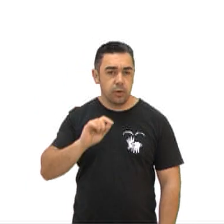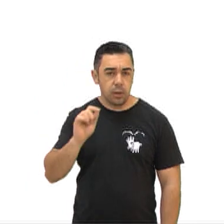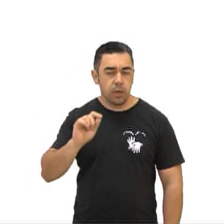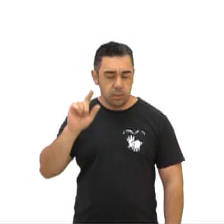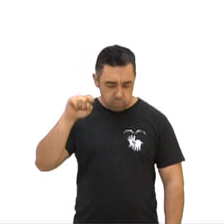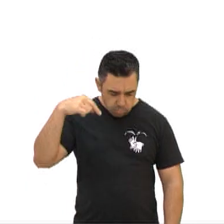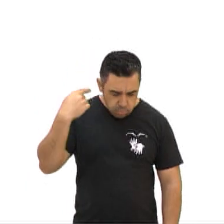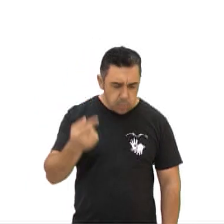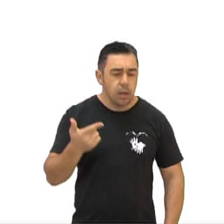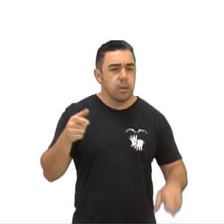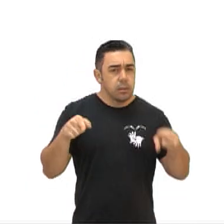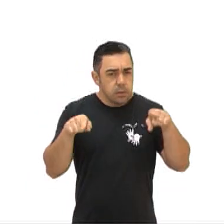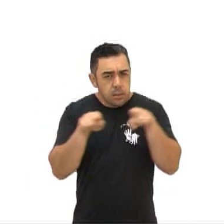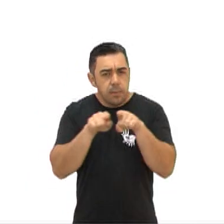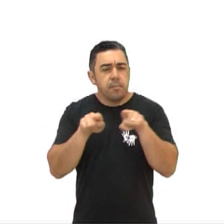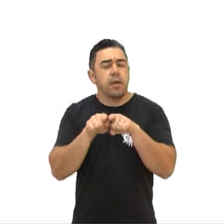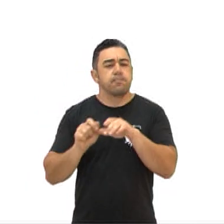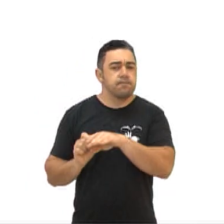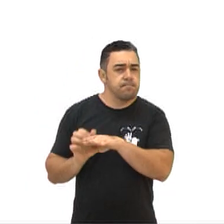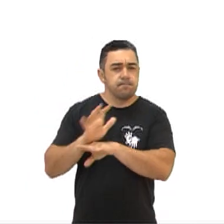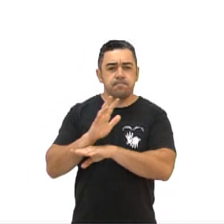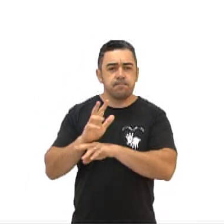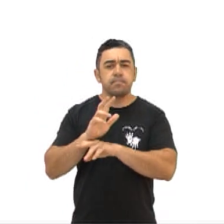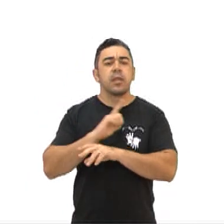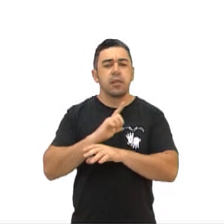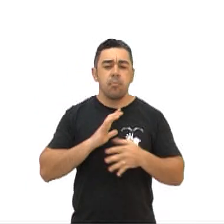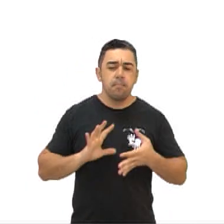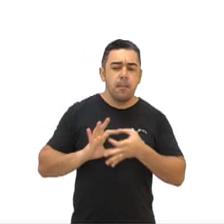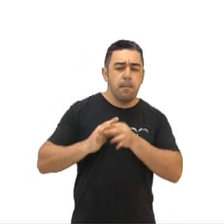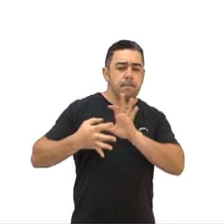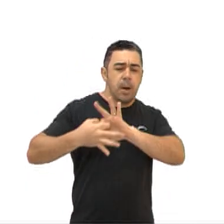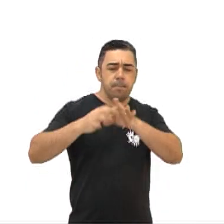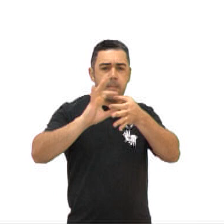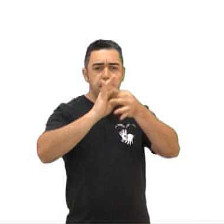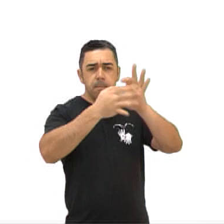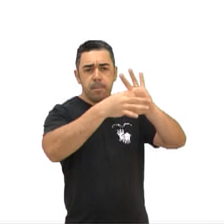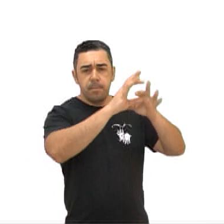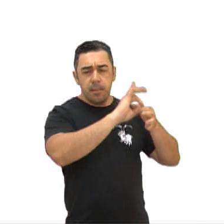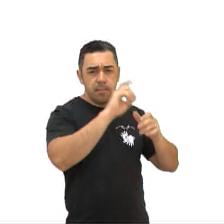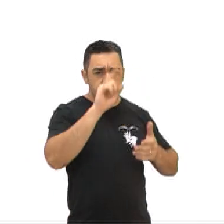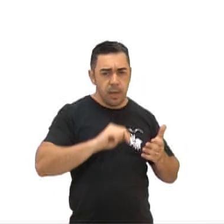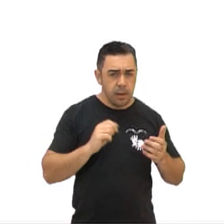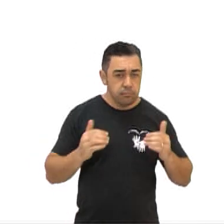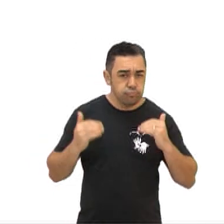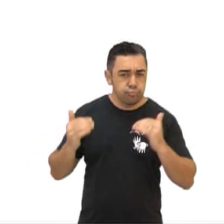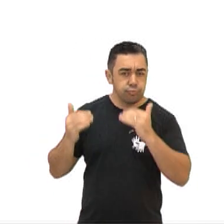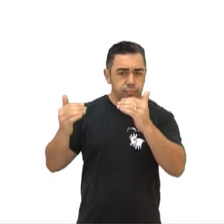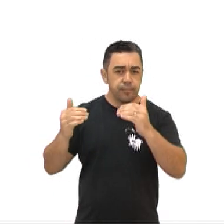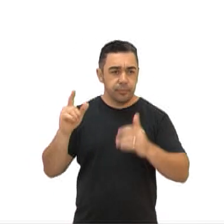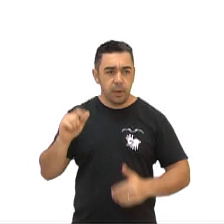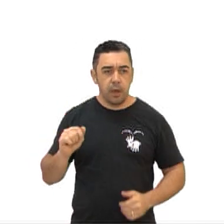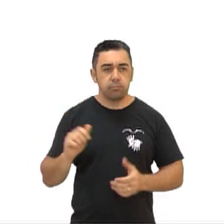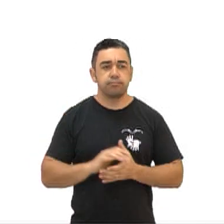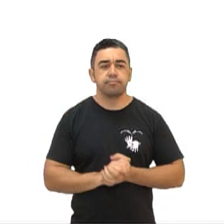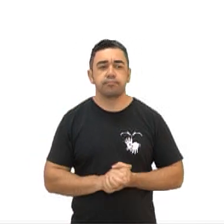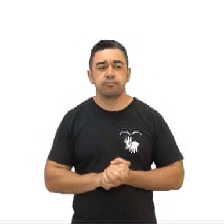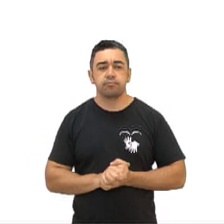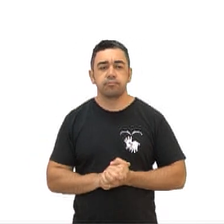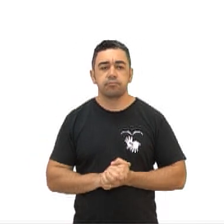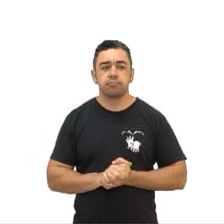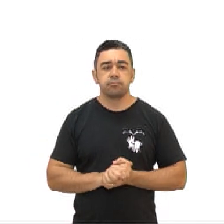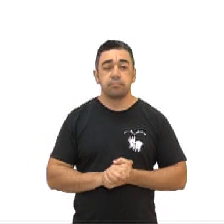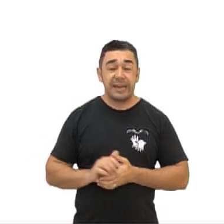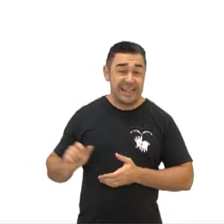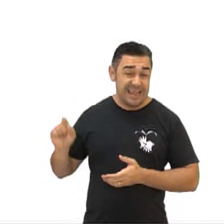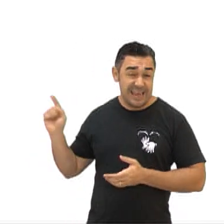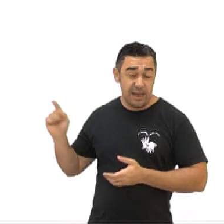de um tecido tão aéreo que tecido se eleva por si, luz balão.